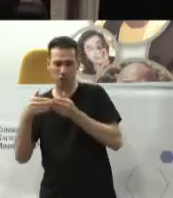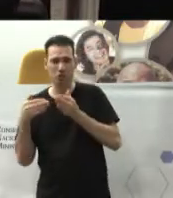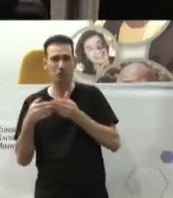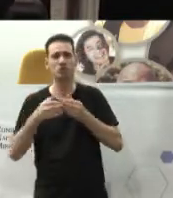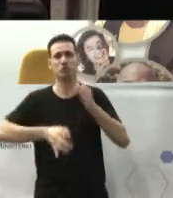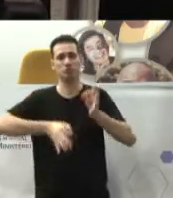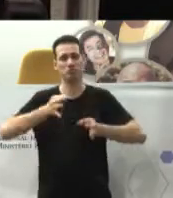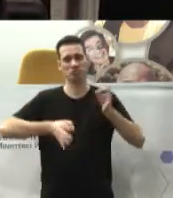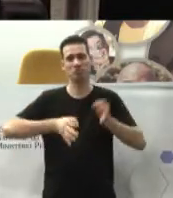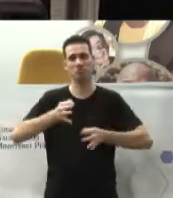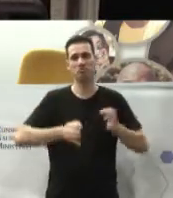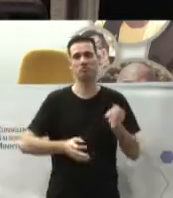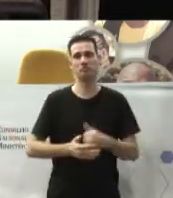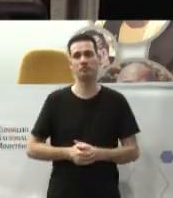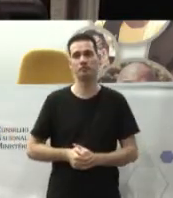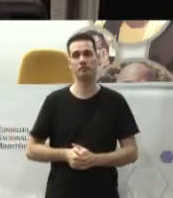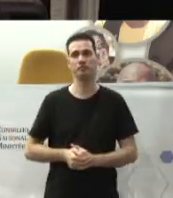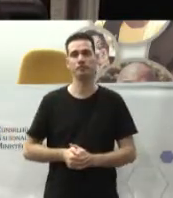Tá?